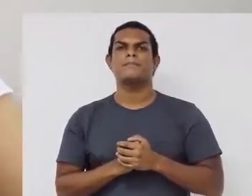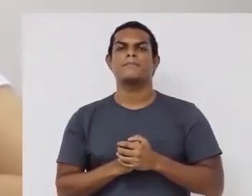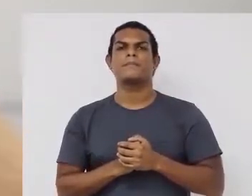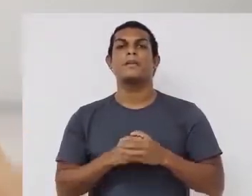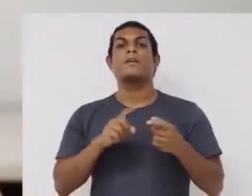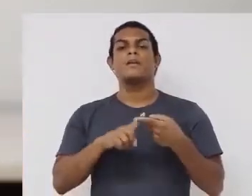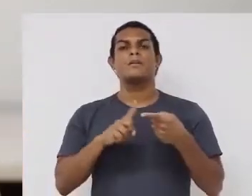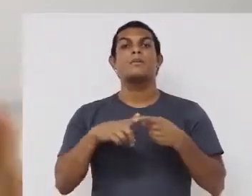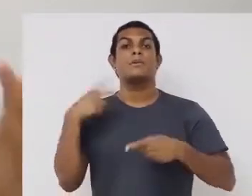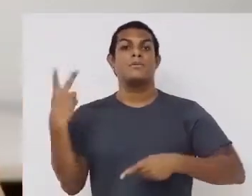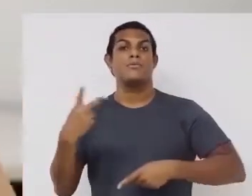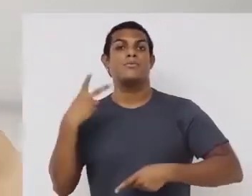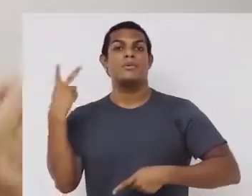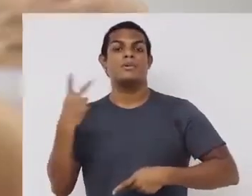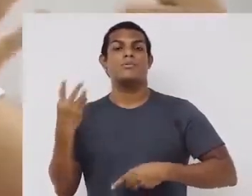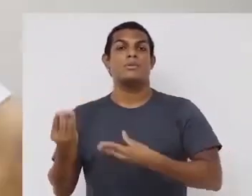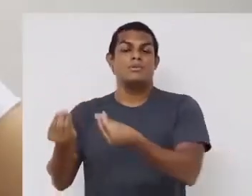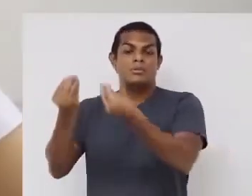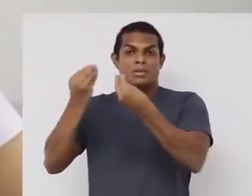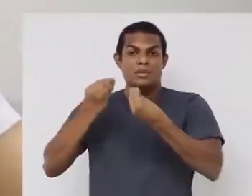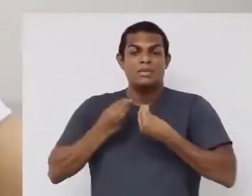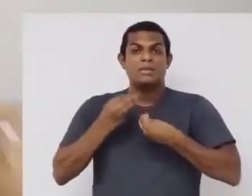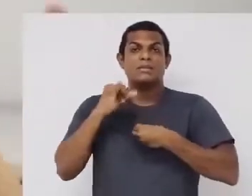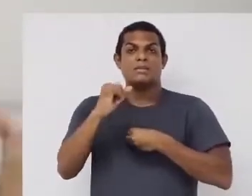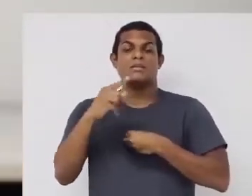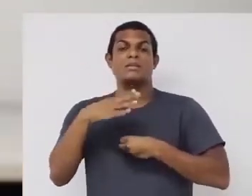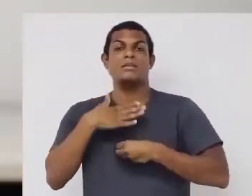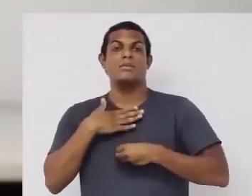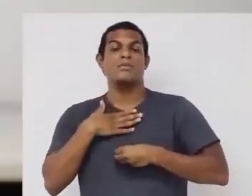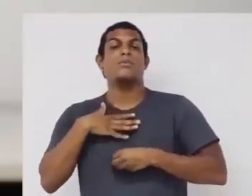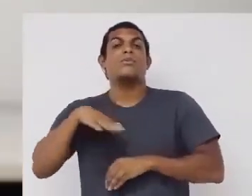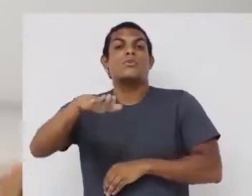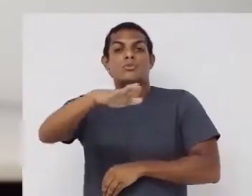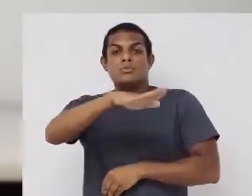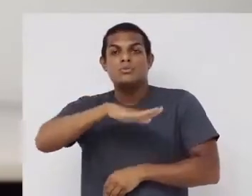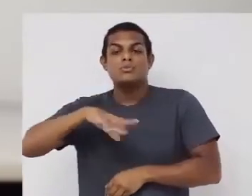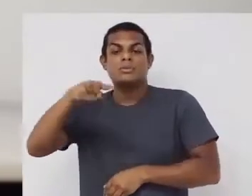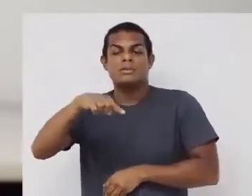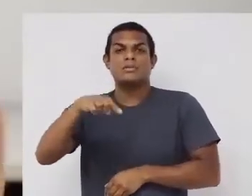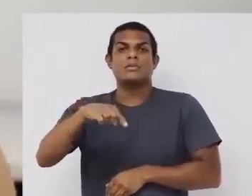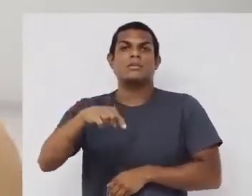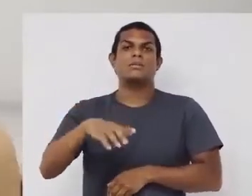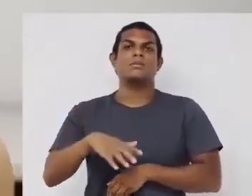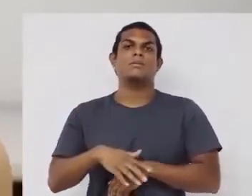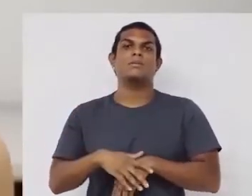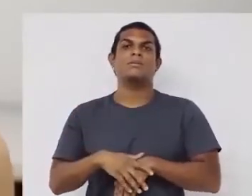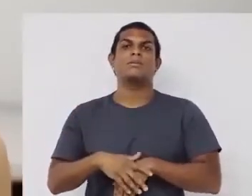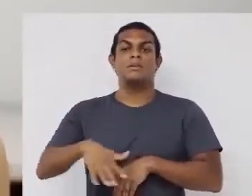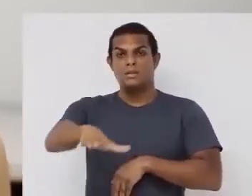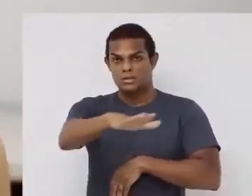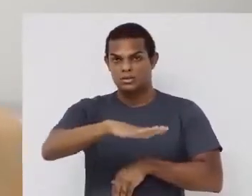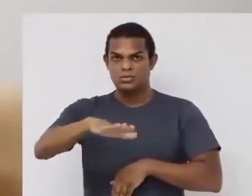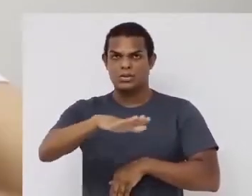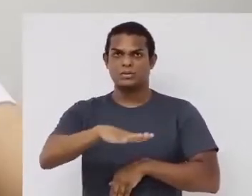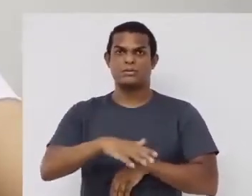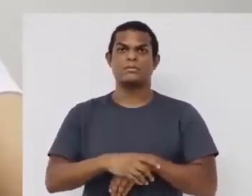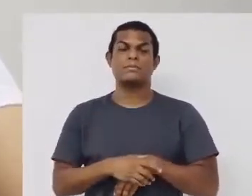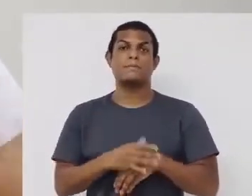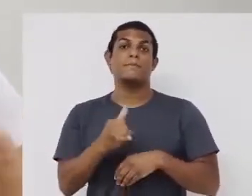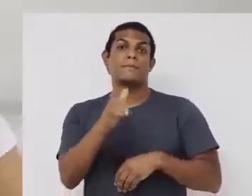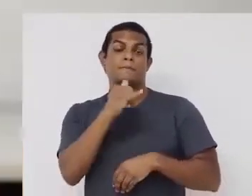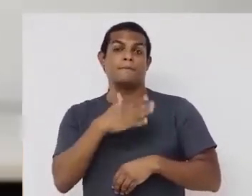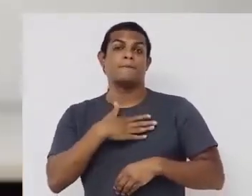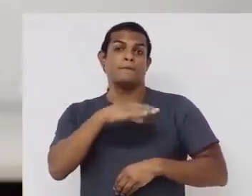ganharia se eu utilizasse aquele espaço para outro fim. Por exemplo, o meu salário de dono. Eu não